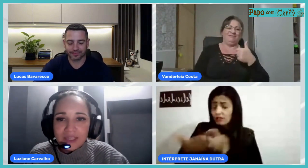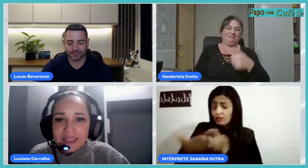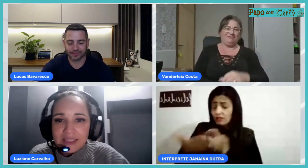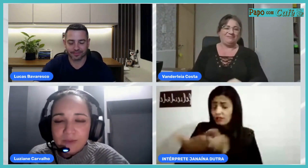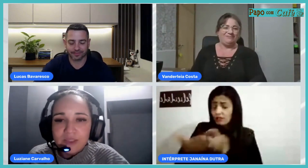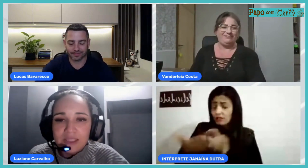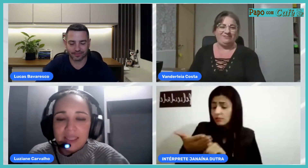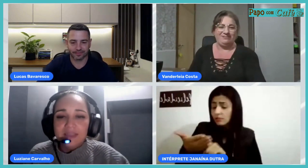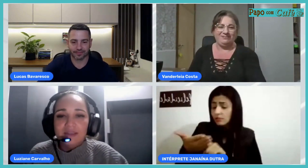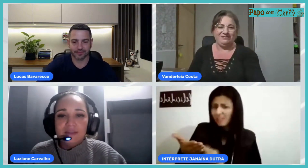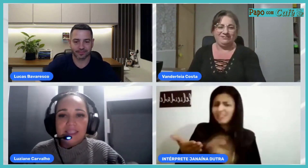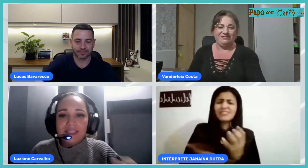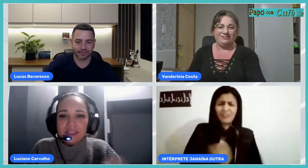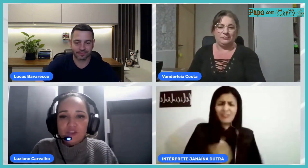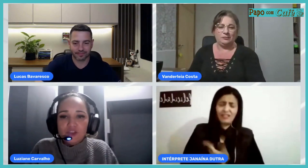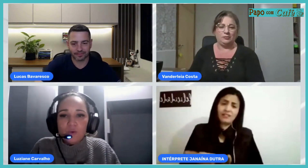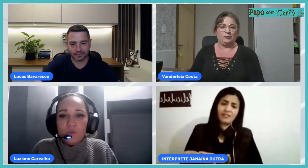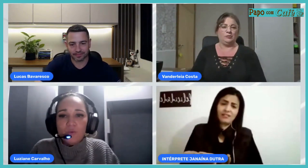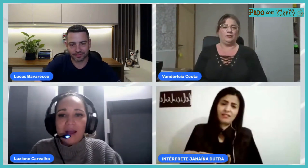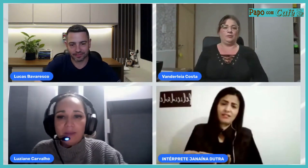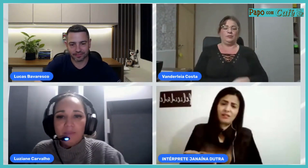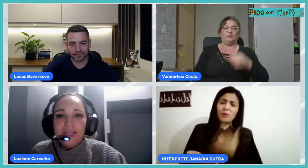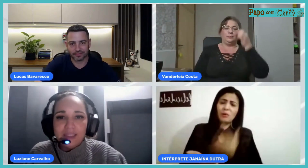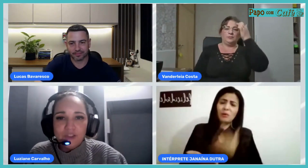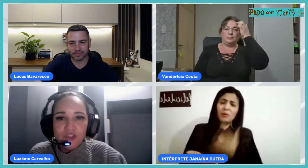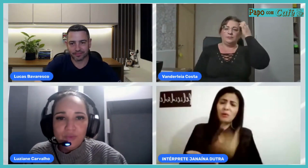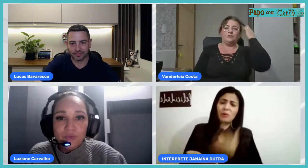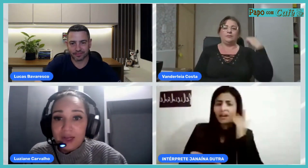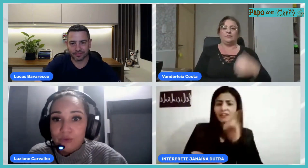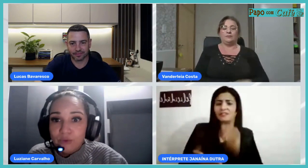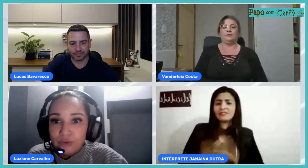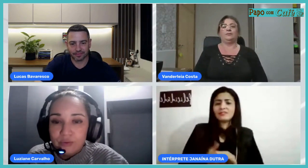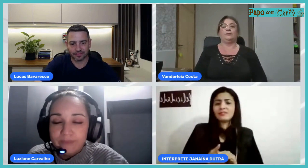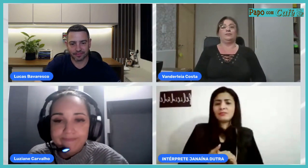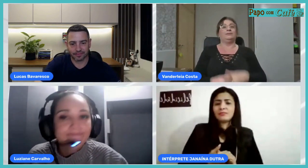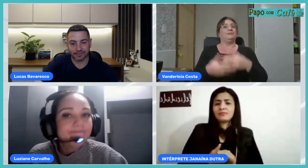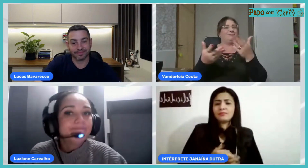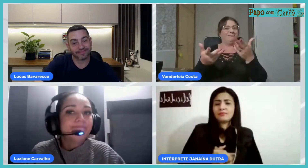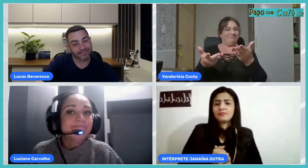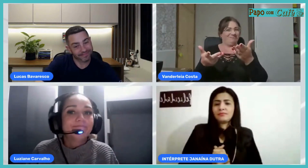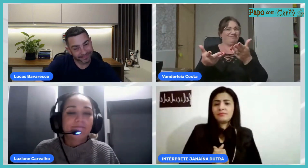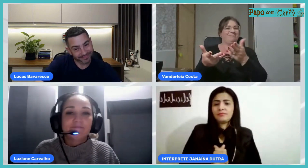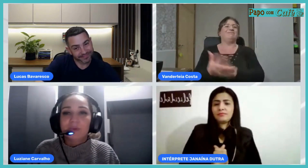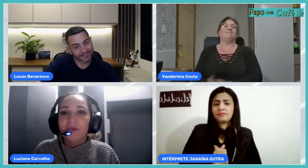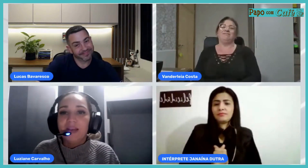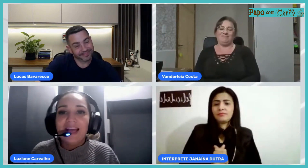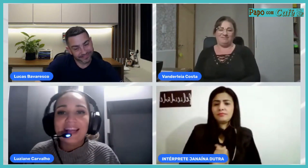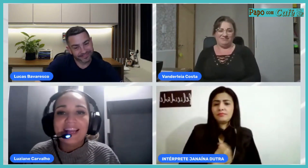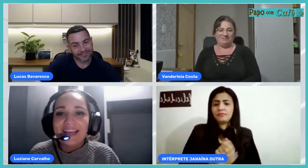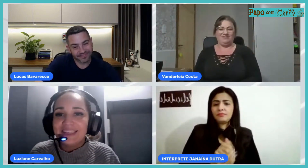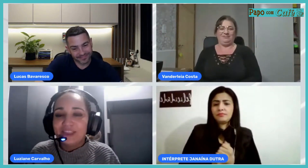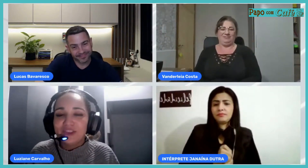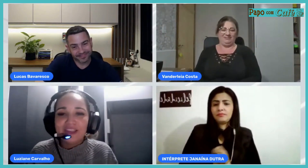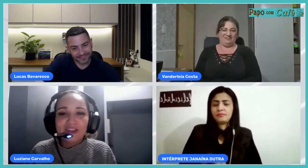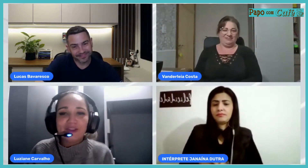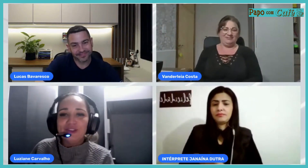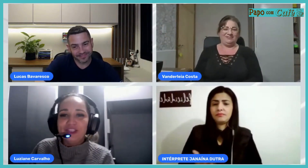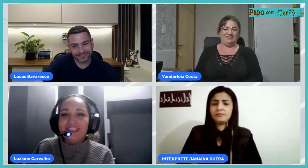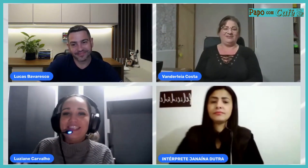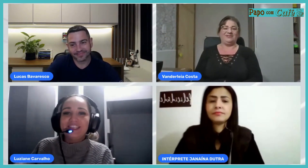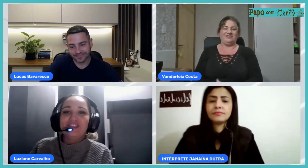em regionalismos, né? Existe algum aplicativo gaúcho? Vamos lá, galera aí